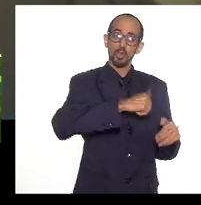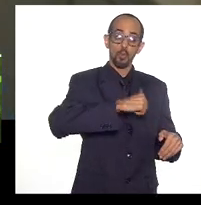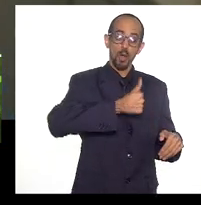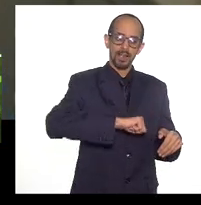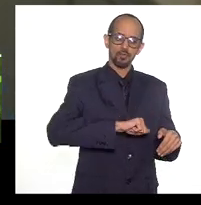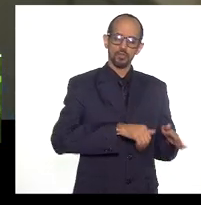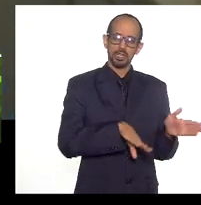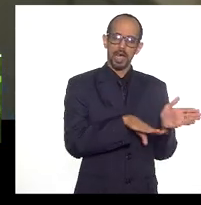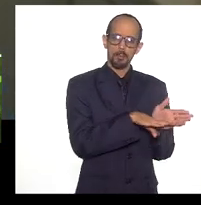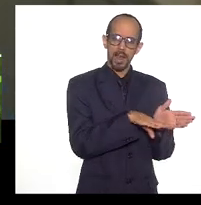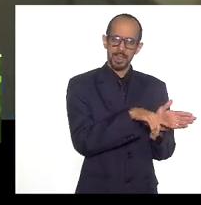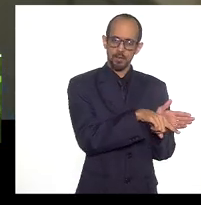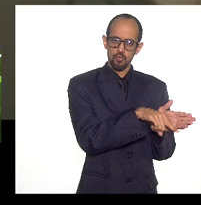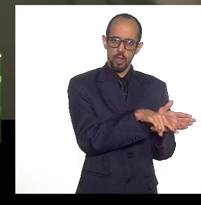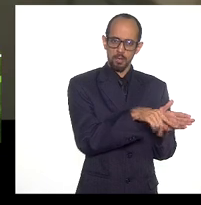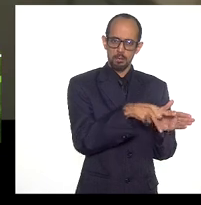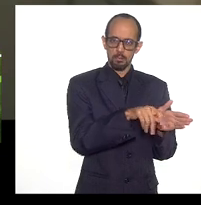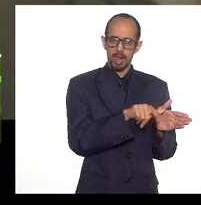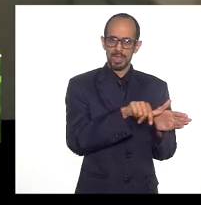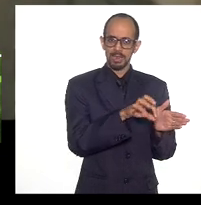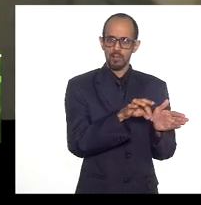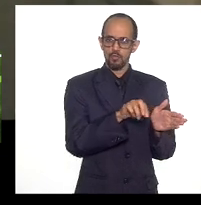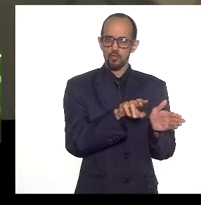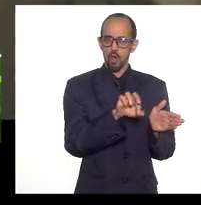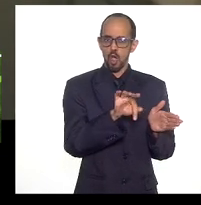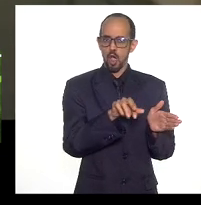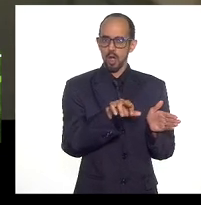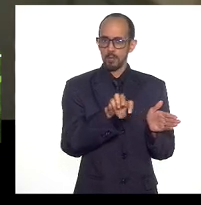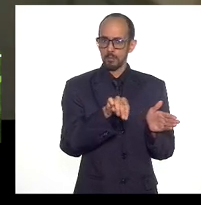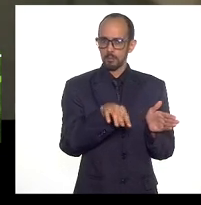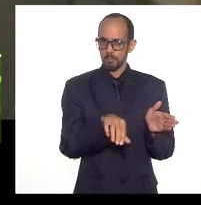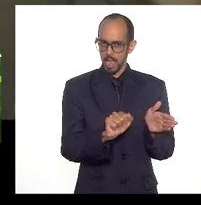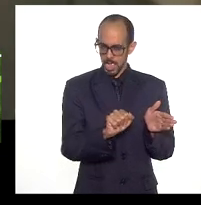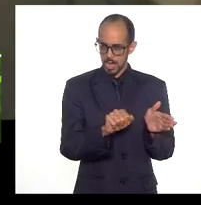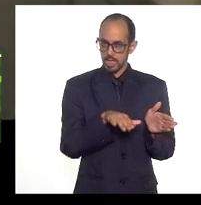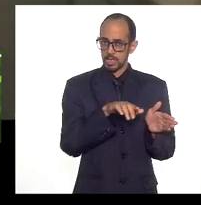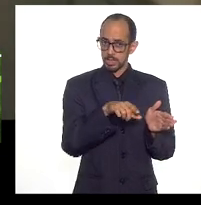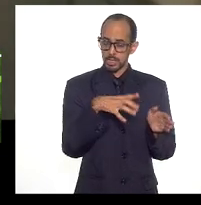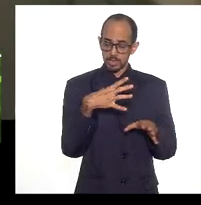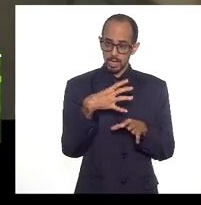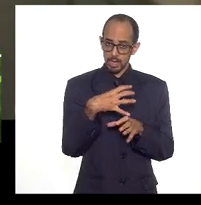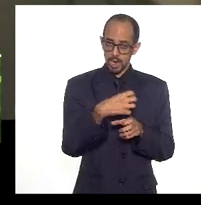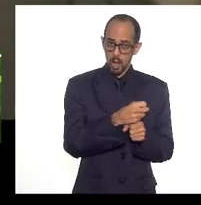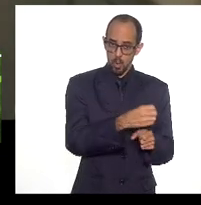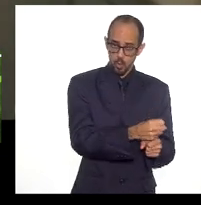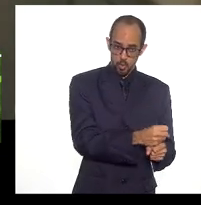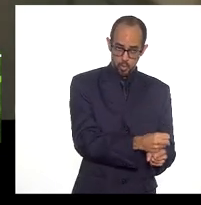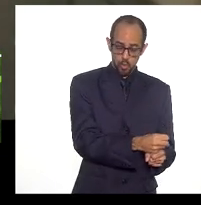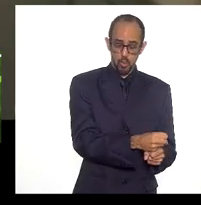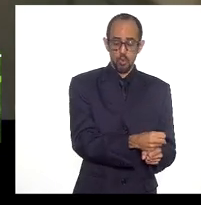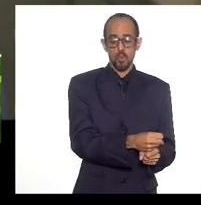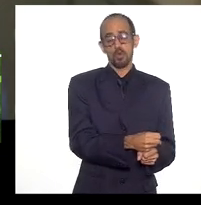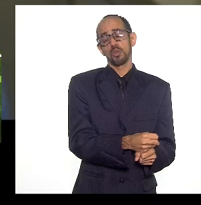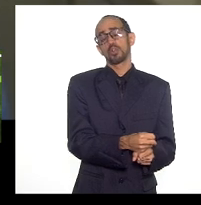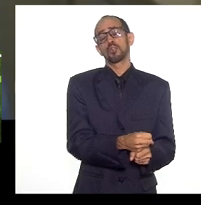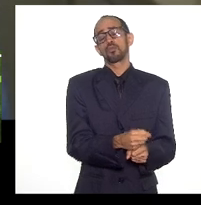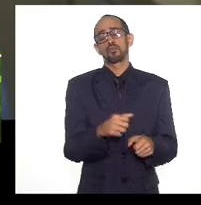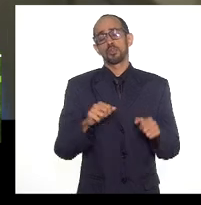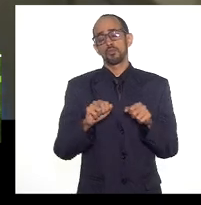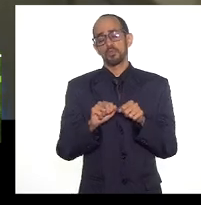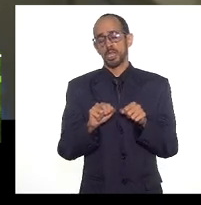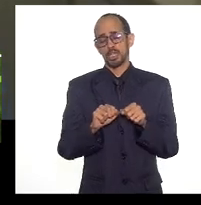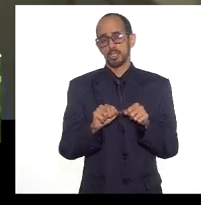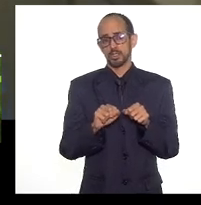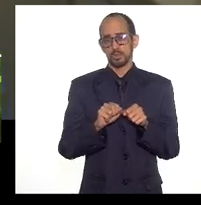E essa plataforma foi calculada, né, quer seja locada, quer